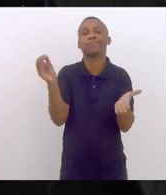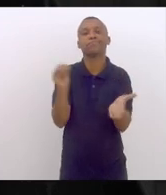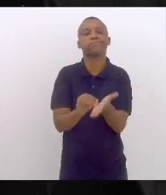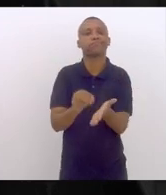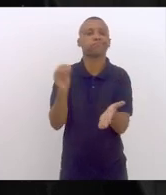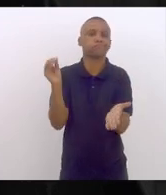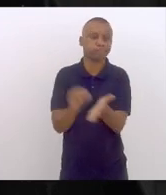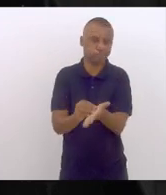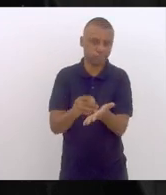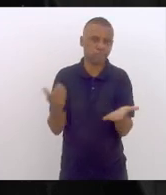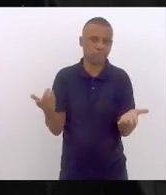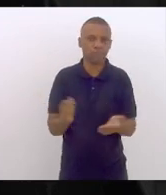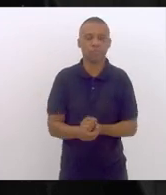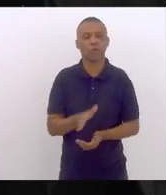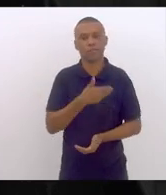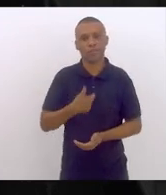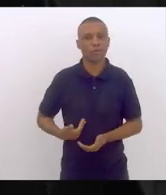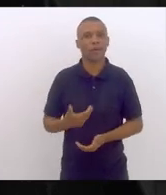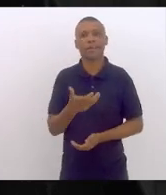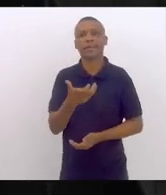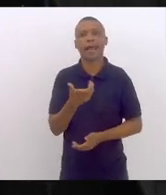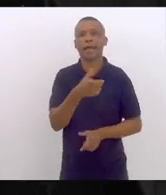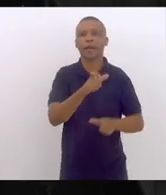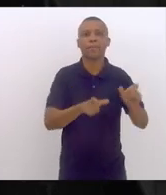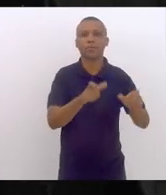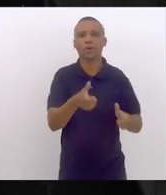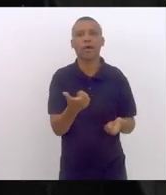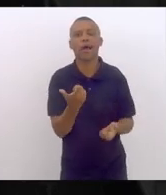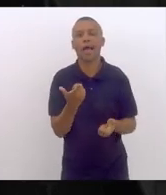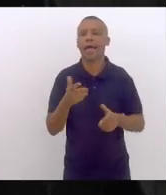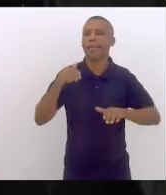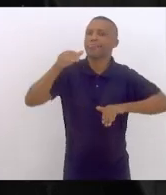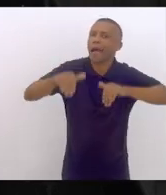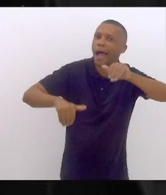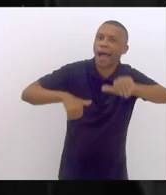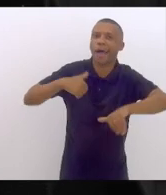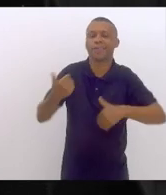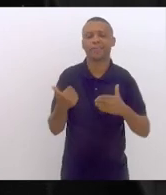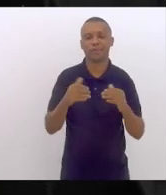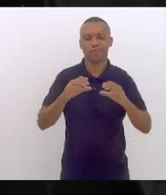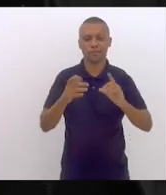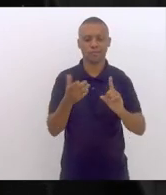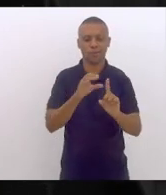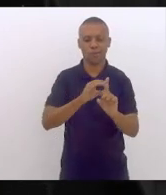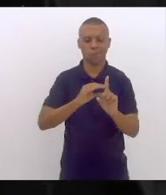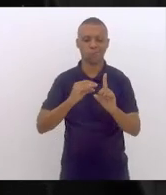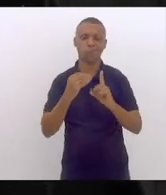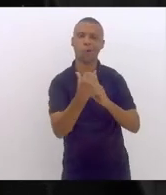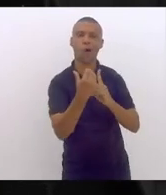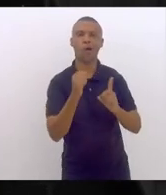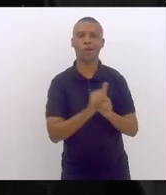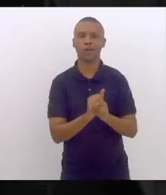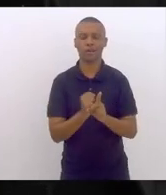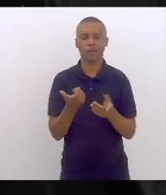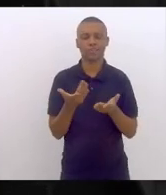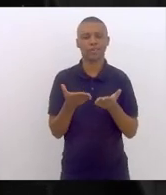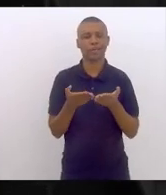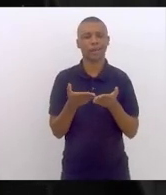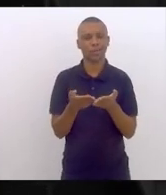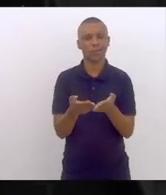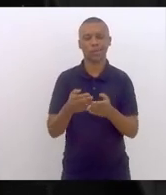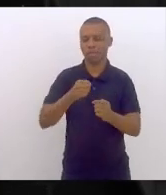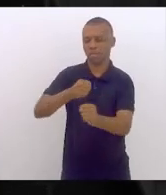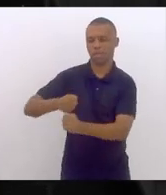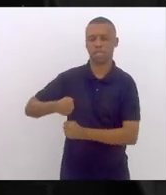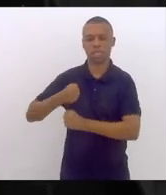alternativa Governador quer que o pessoal nade antes de bóia antes de bote de barco a Remo de Canoa Havaiana O que pretende esse